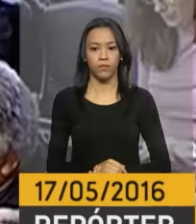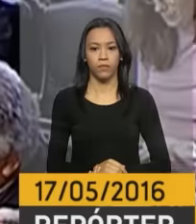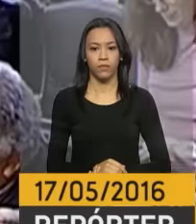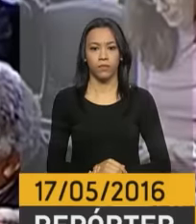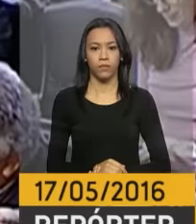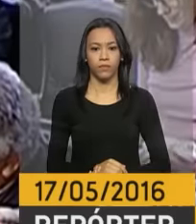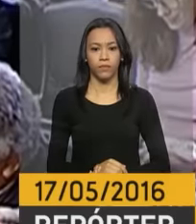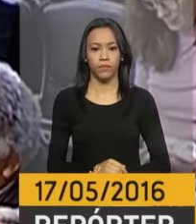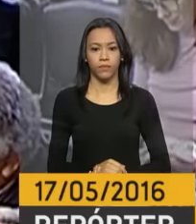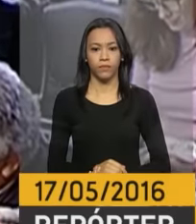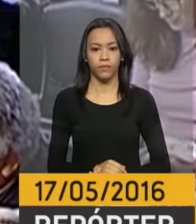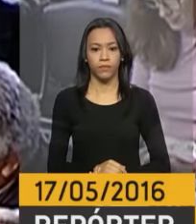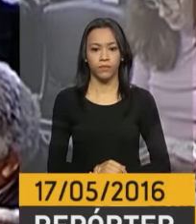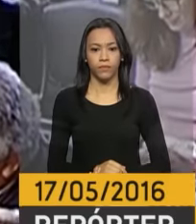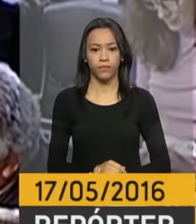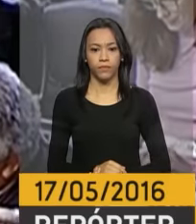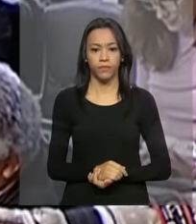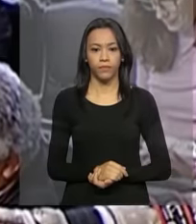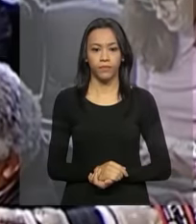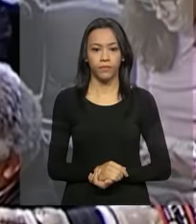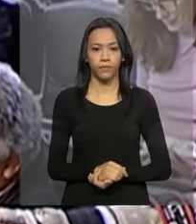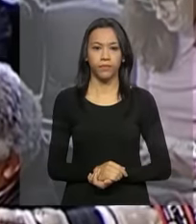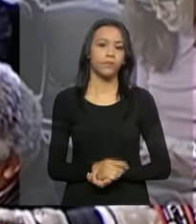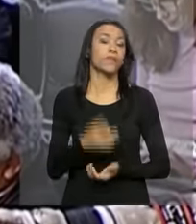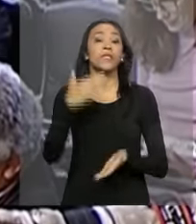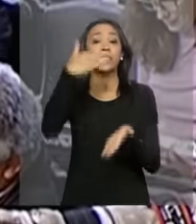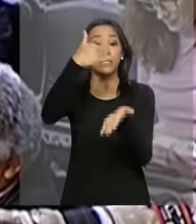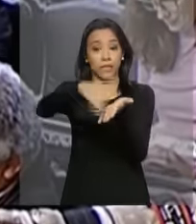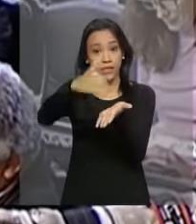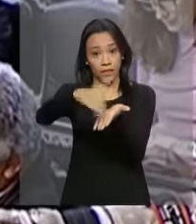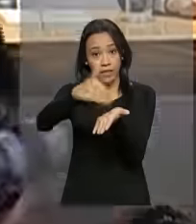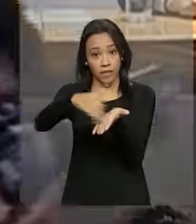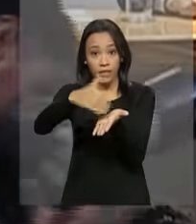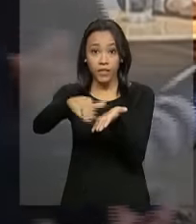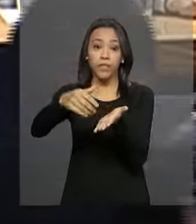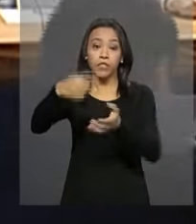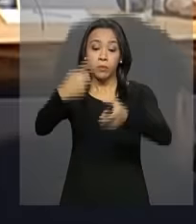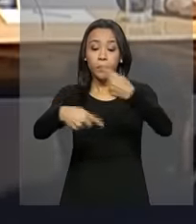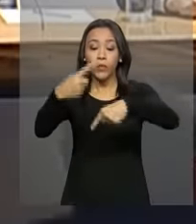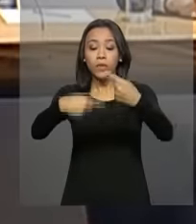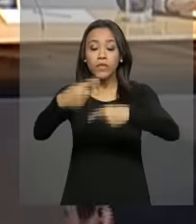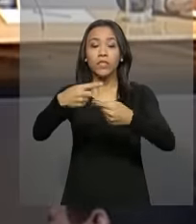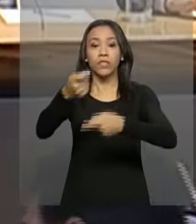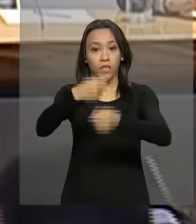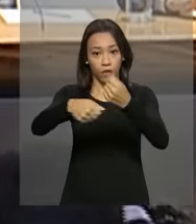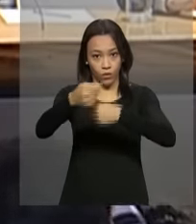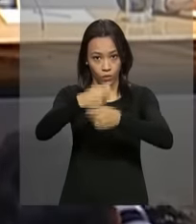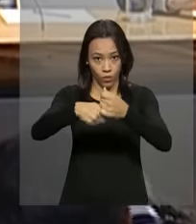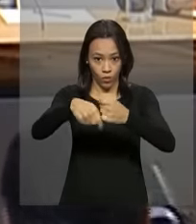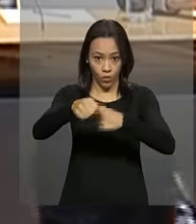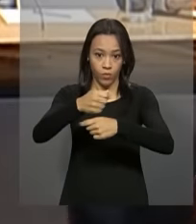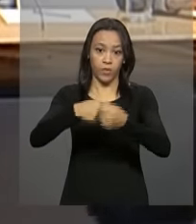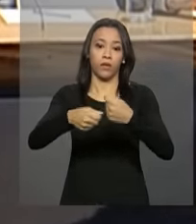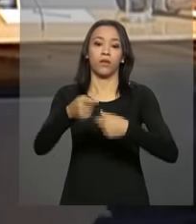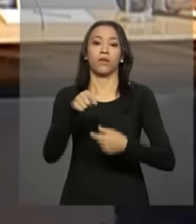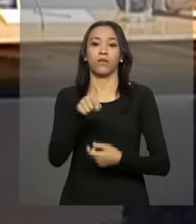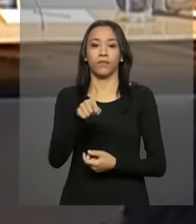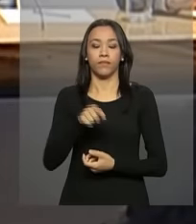Secretaria de Política Econômica, tá certo? tá bom, vocês estão...